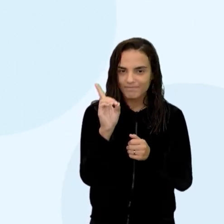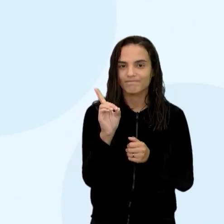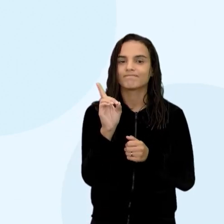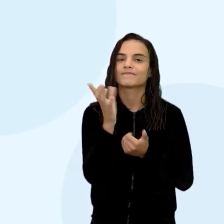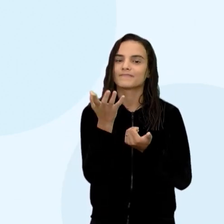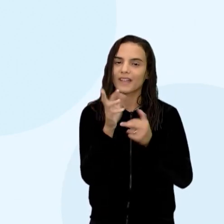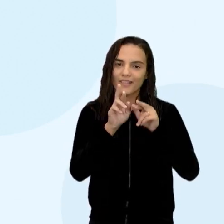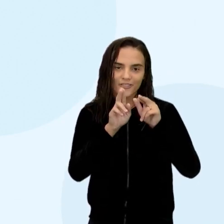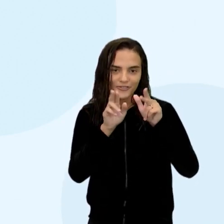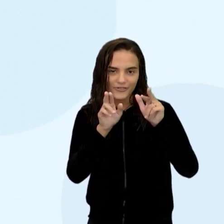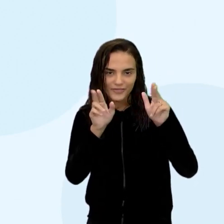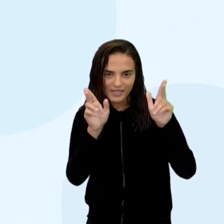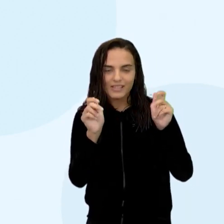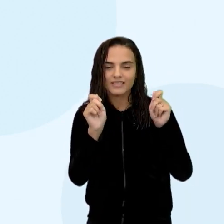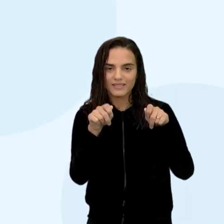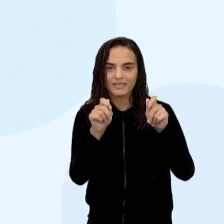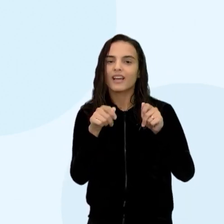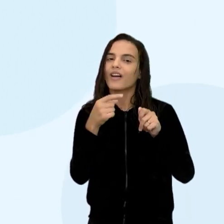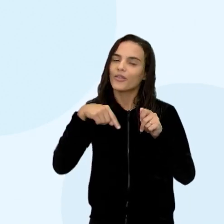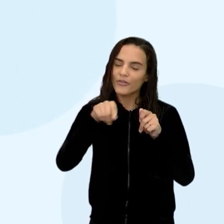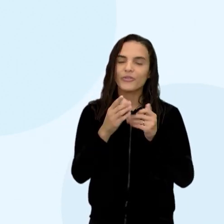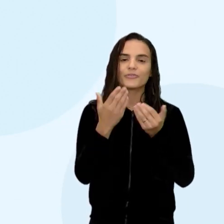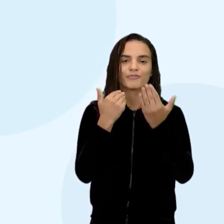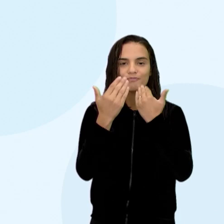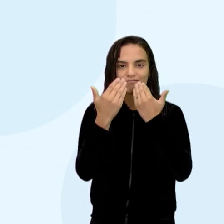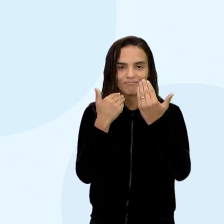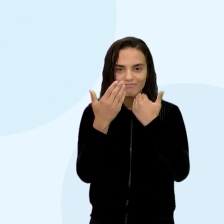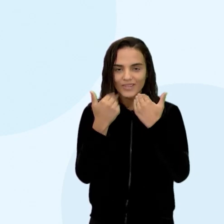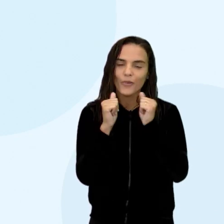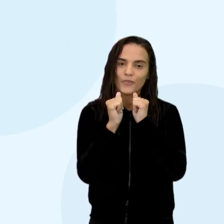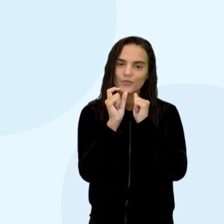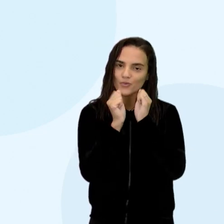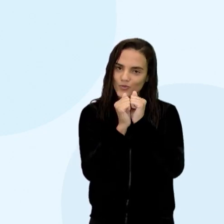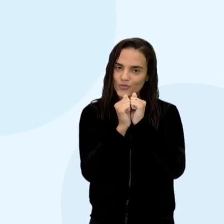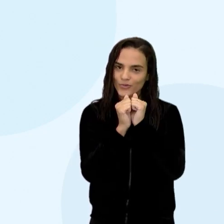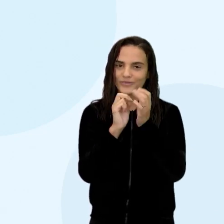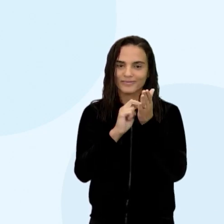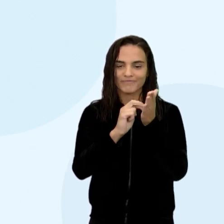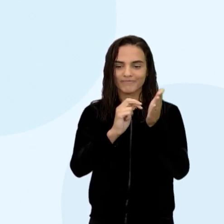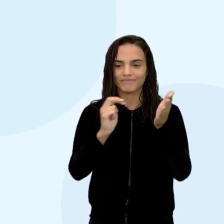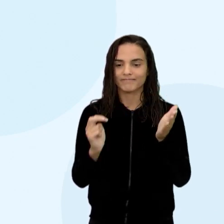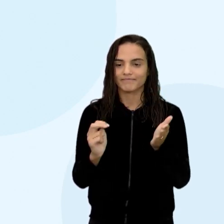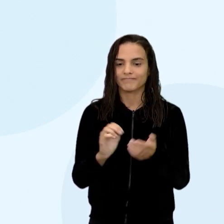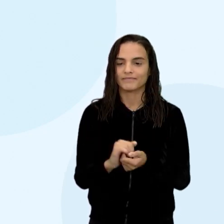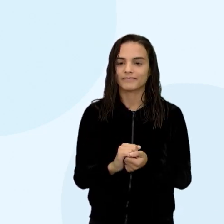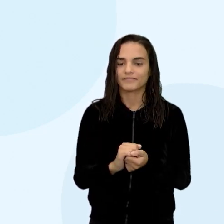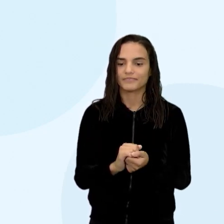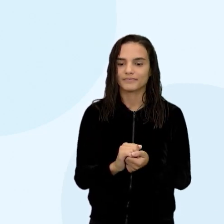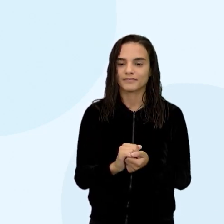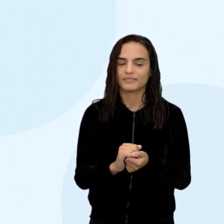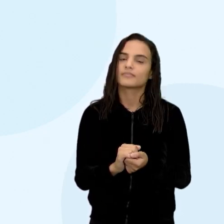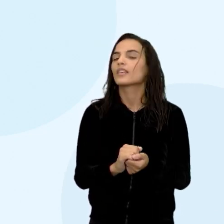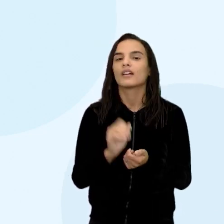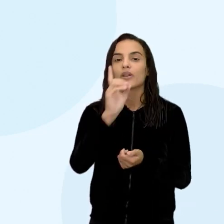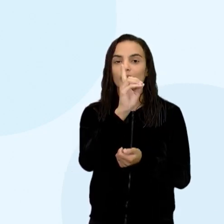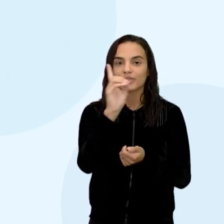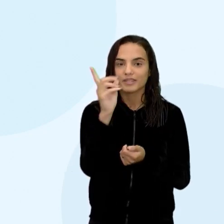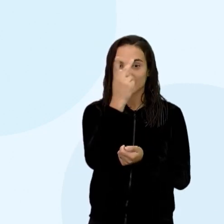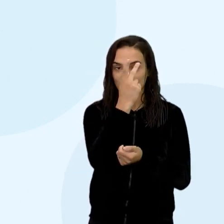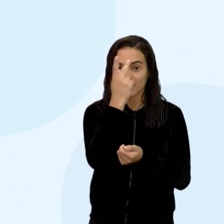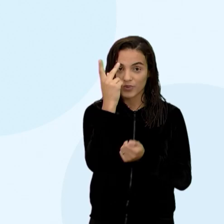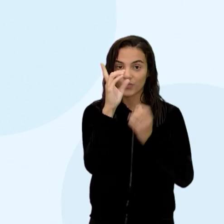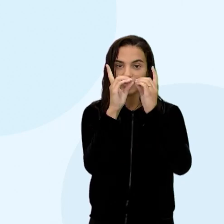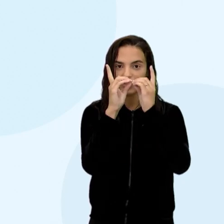direitos em diferentes voos que nós vamos conversar um pouquinho nessa manhã, tá bom? Os direitos das pessoas